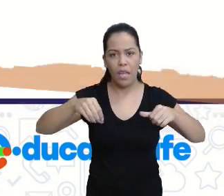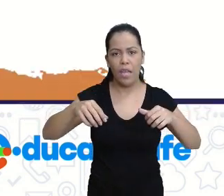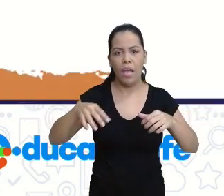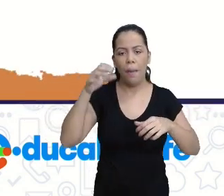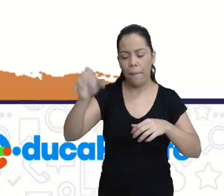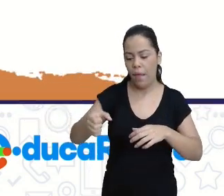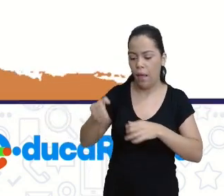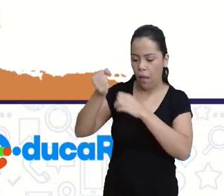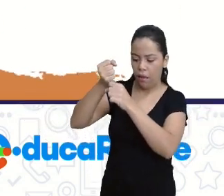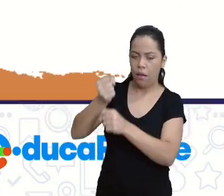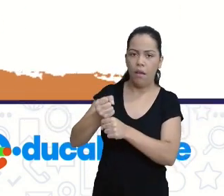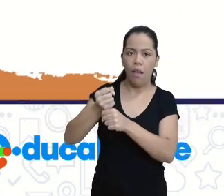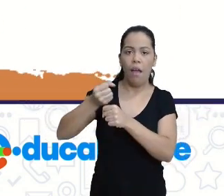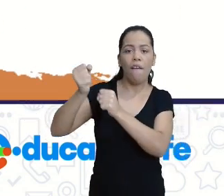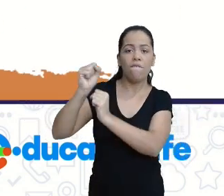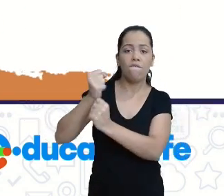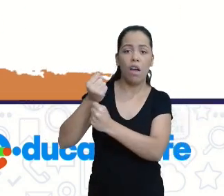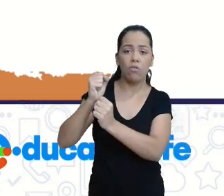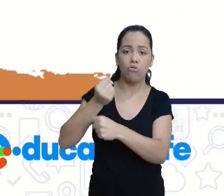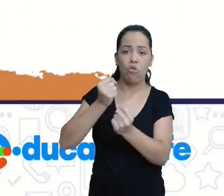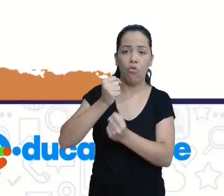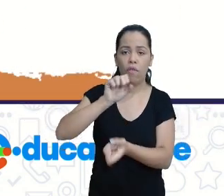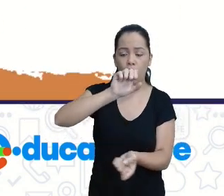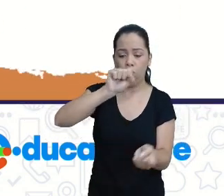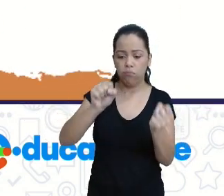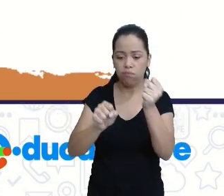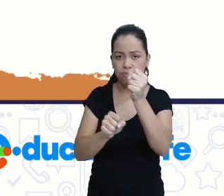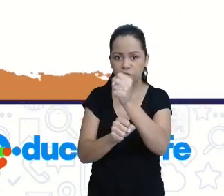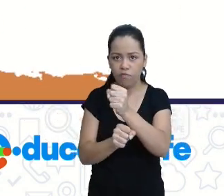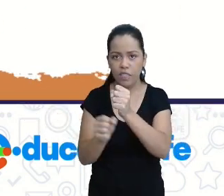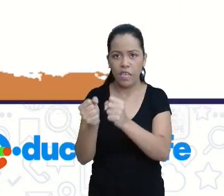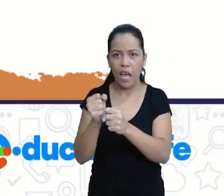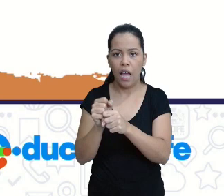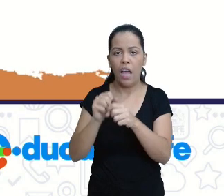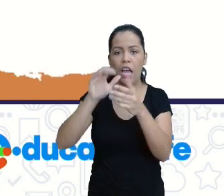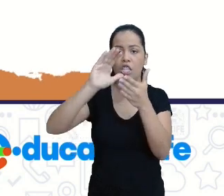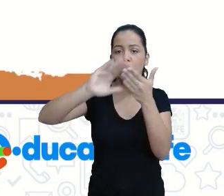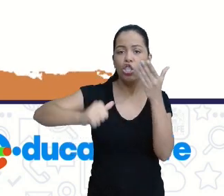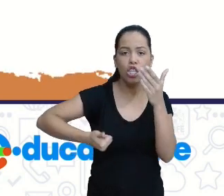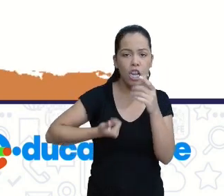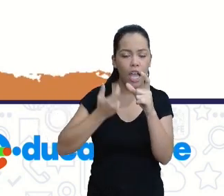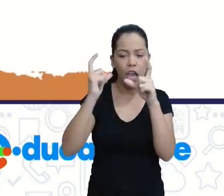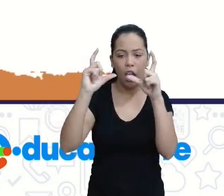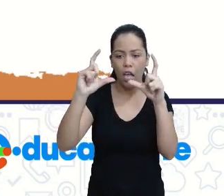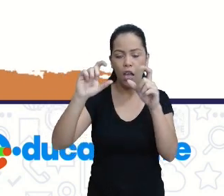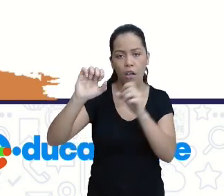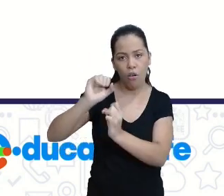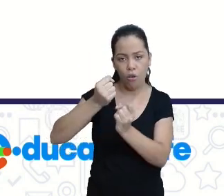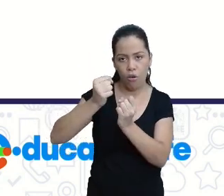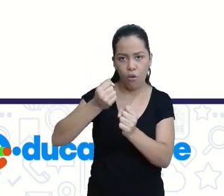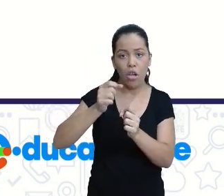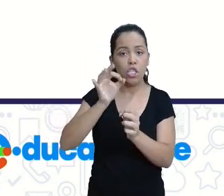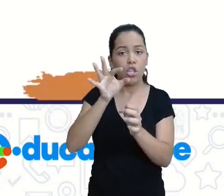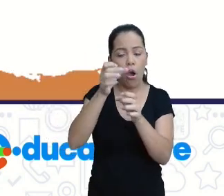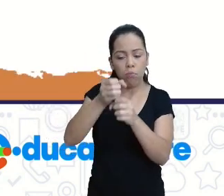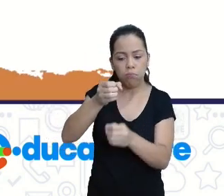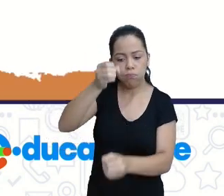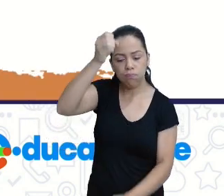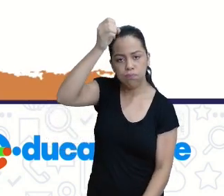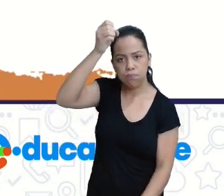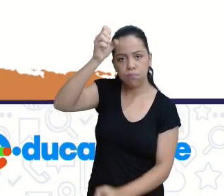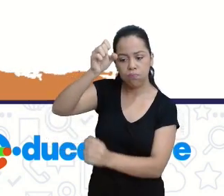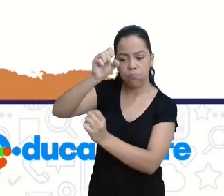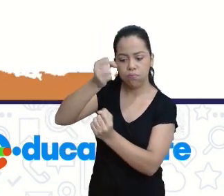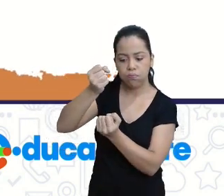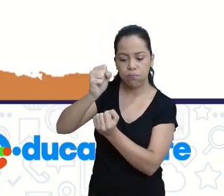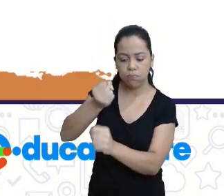areia. Da seguinte forma, vou colocar ali, vou tirar aquela parte de cima, vou colocar só o cabo da vassoura. Se eu coloco esse cabo